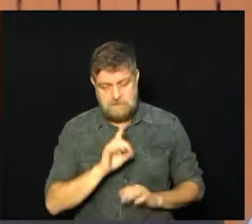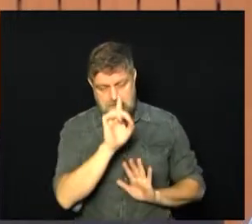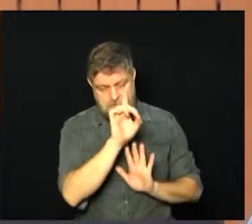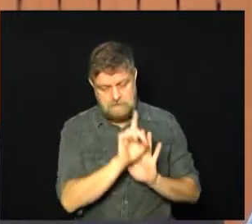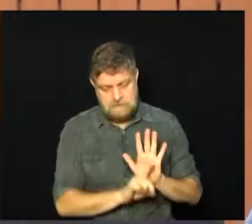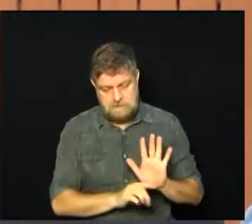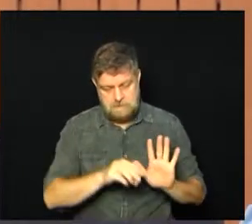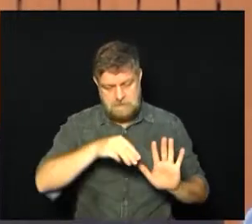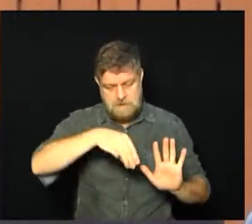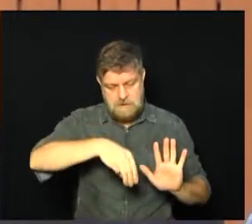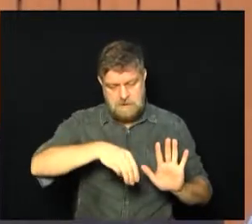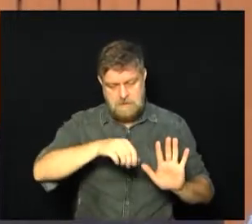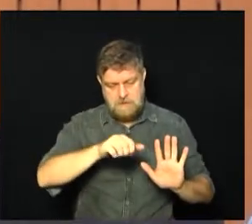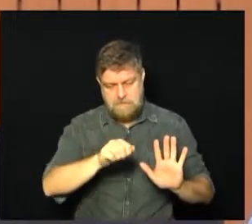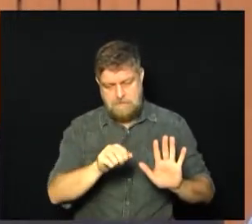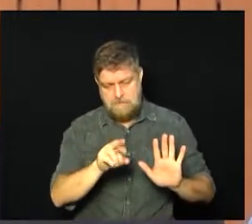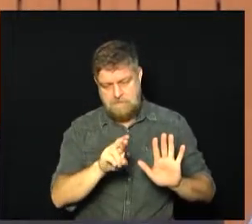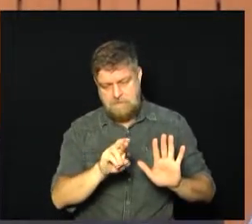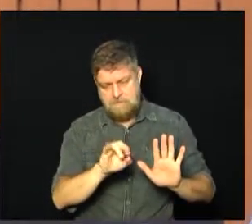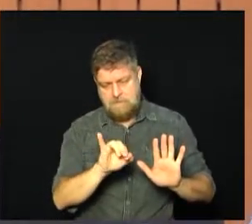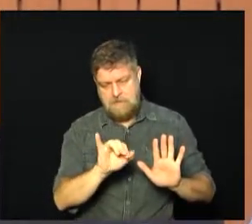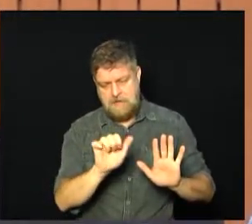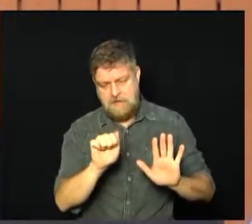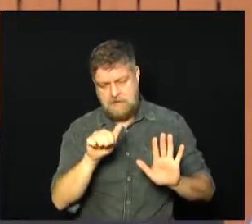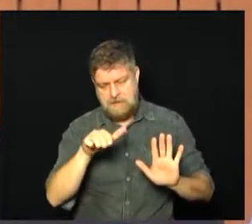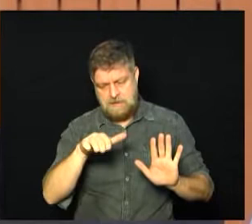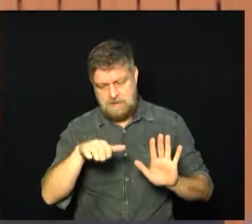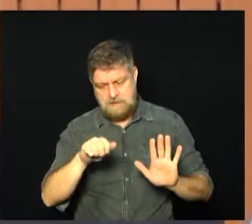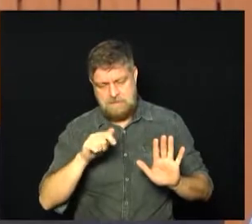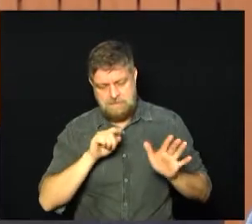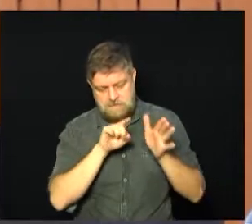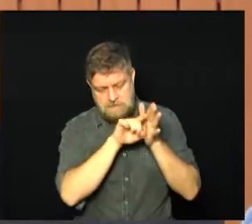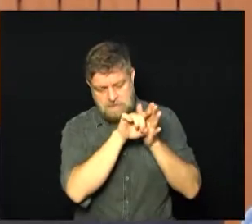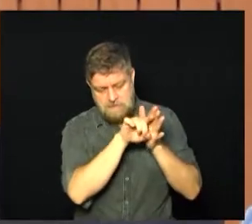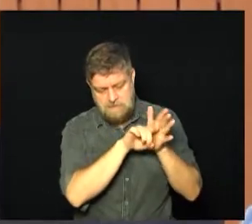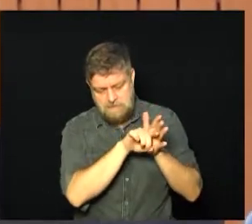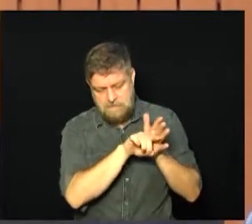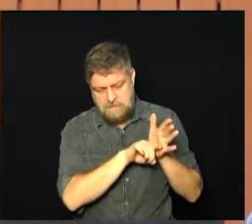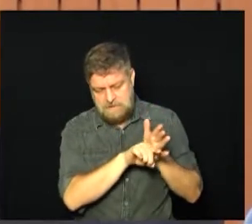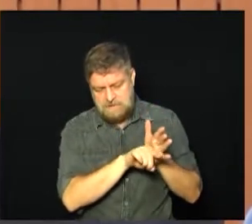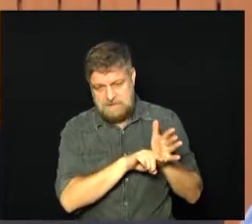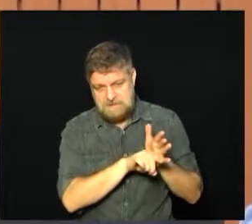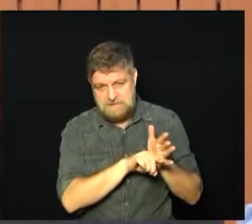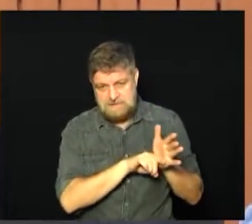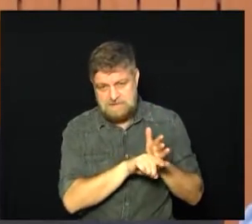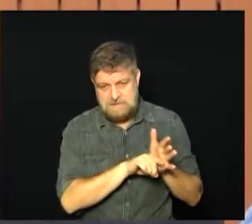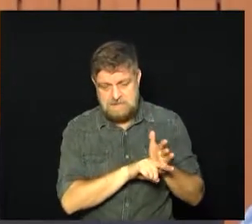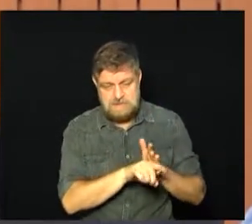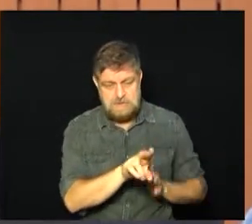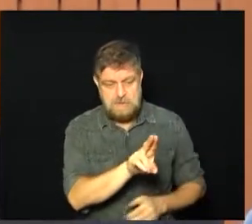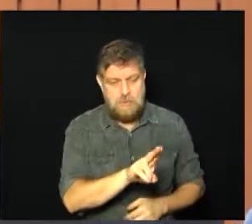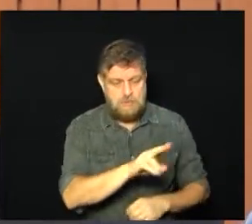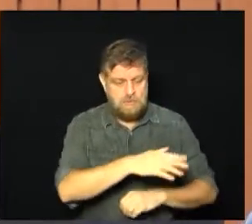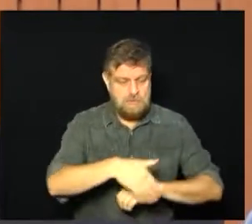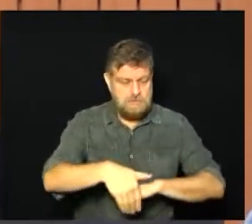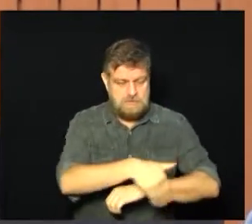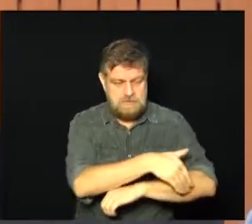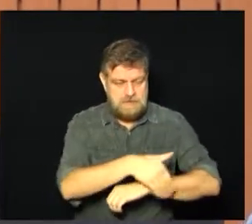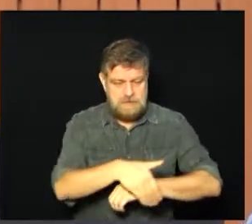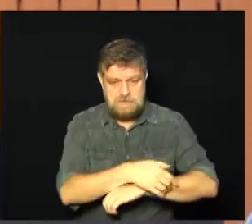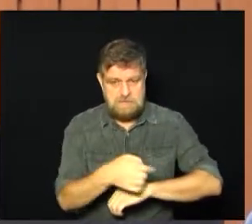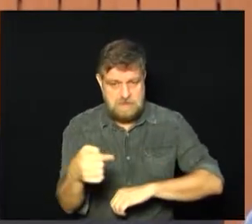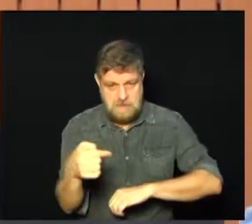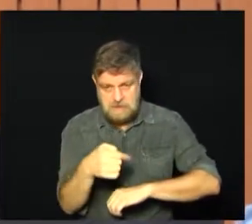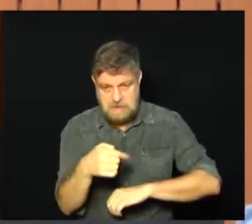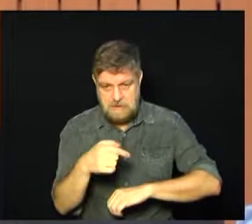fez uma pesquisa muito interessante de experiências de uso da via nessas condições, onde a via